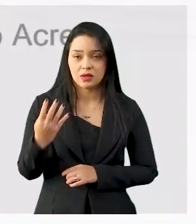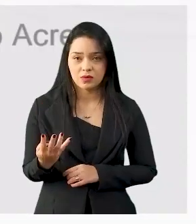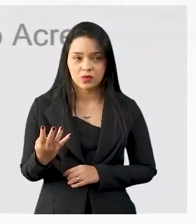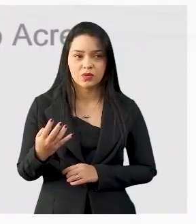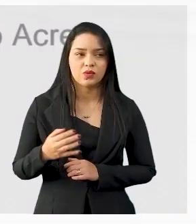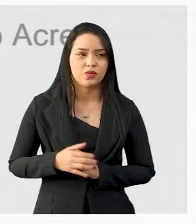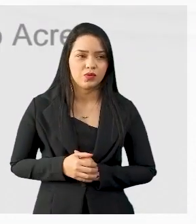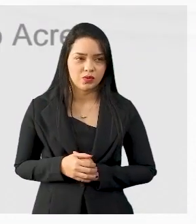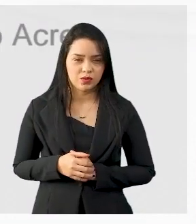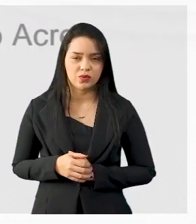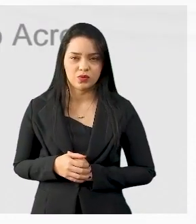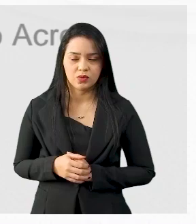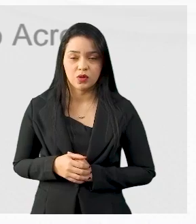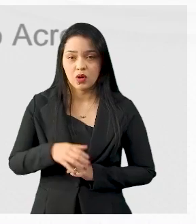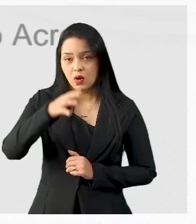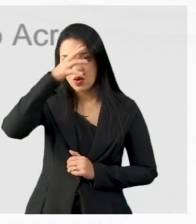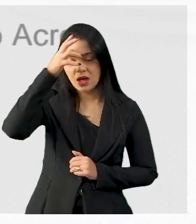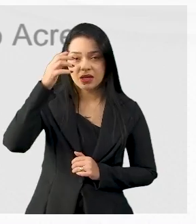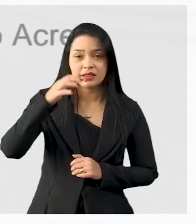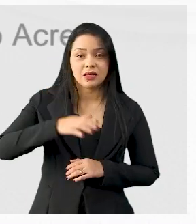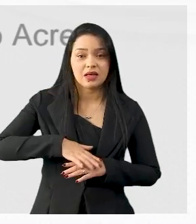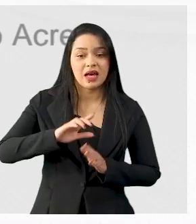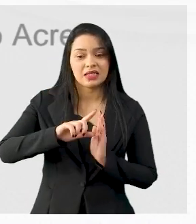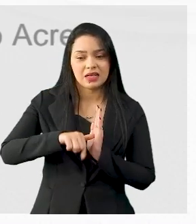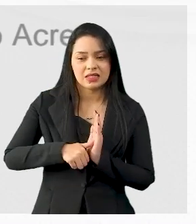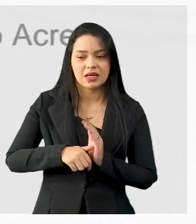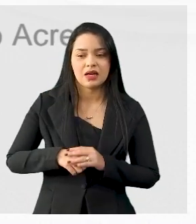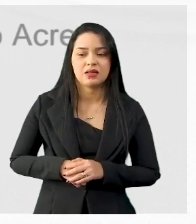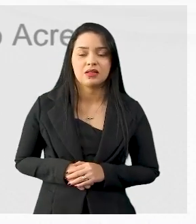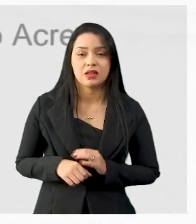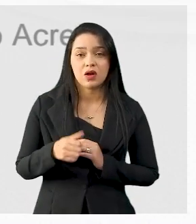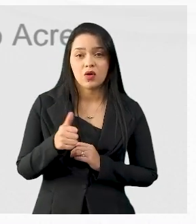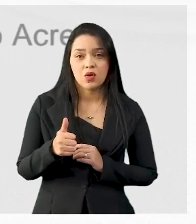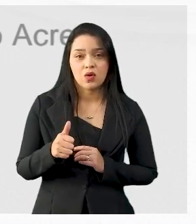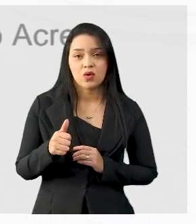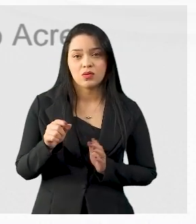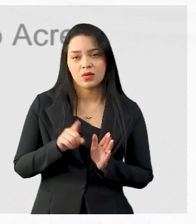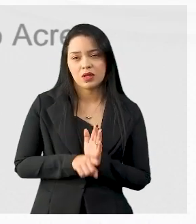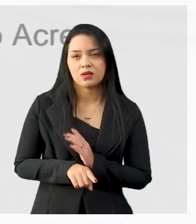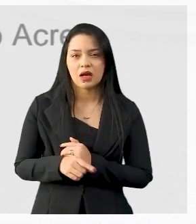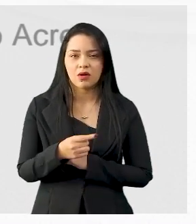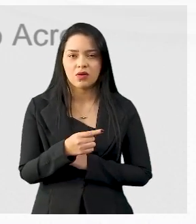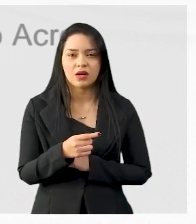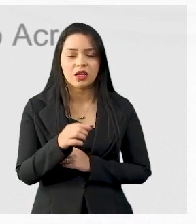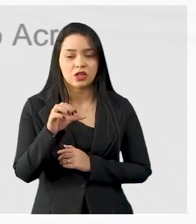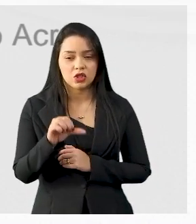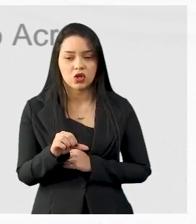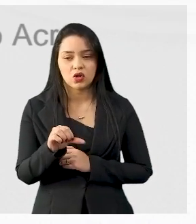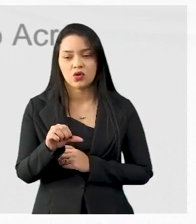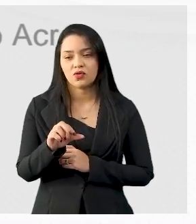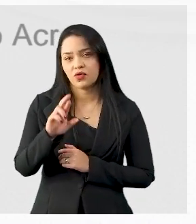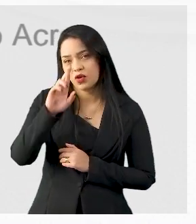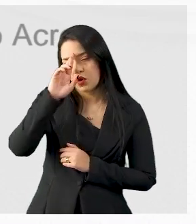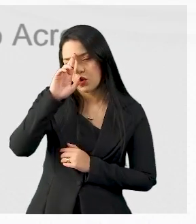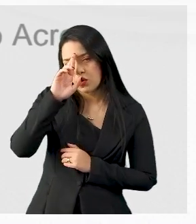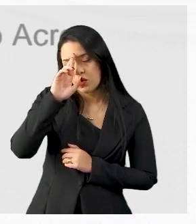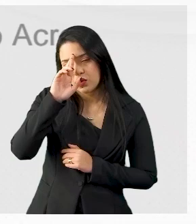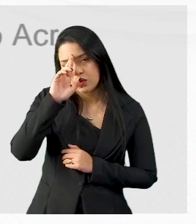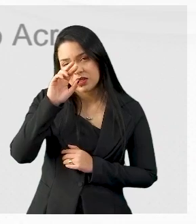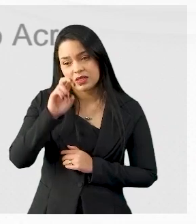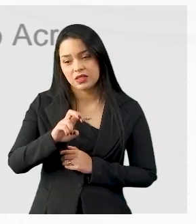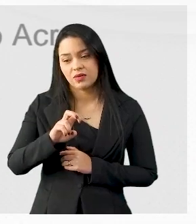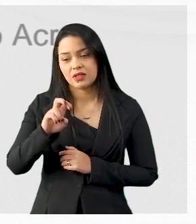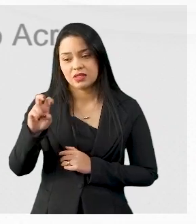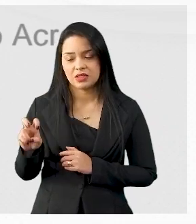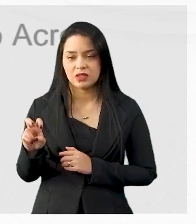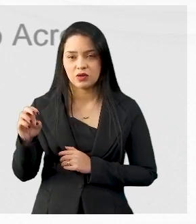55 minutos. O Acre, por exemplo, está 2 horas atrasado. Então, 11 menos 2, 9 lá, por exemplo, são 9 horas, tá certo? E